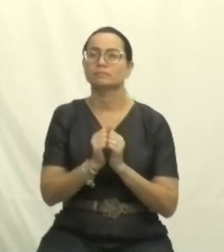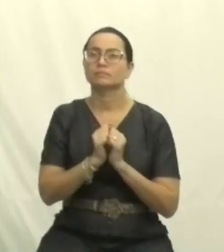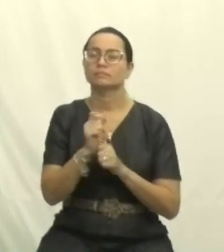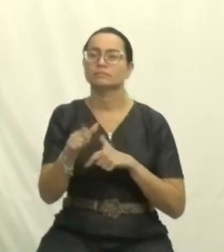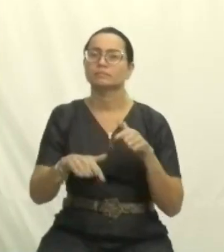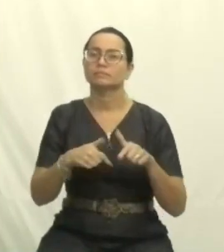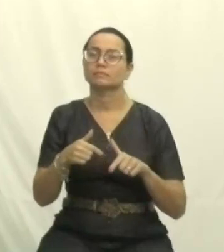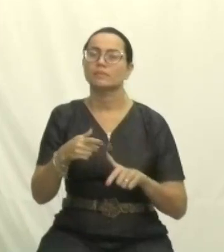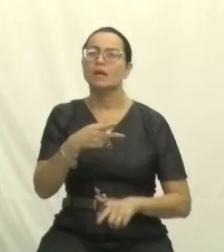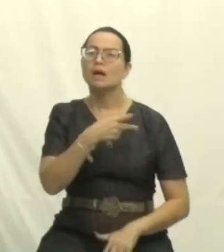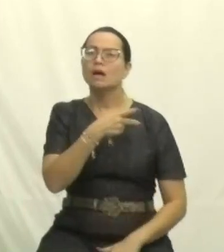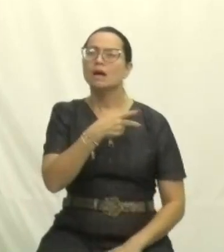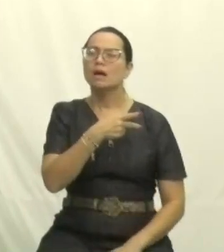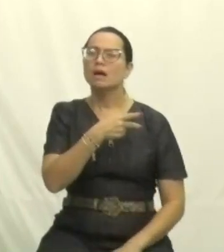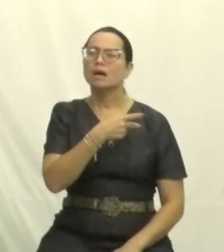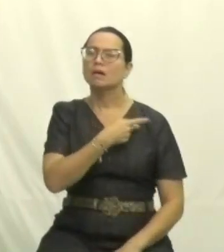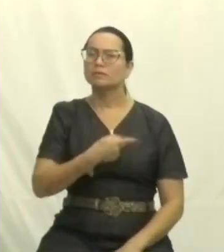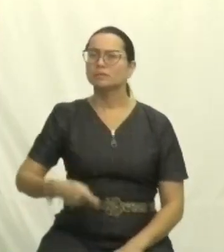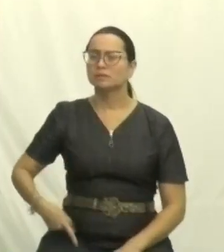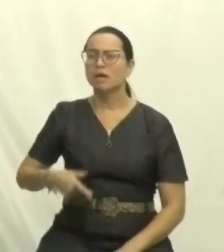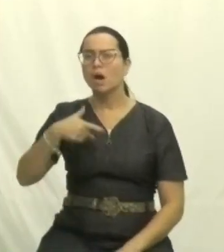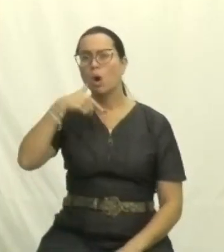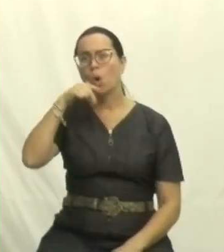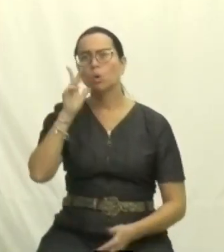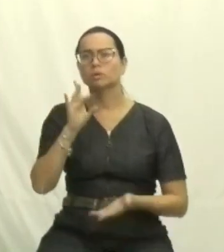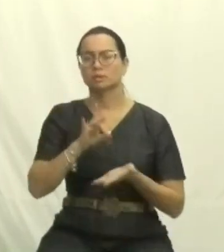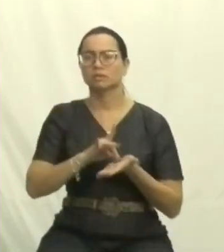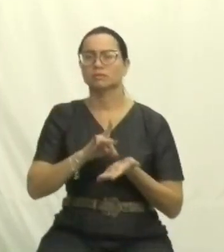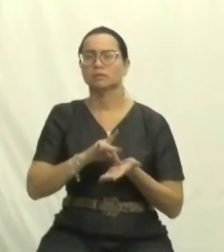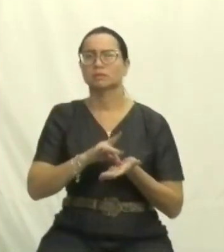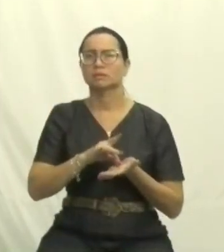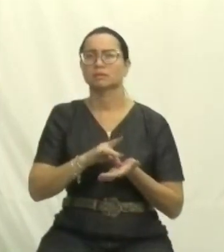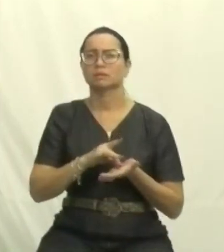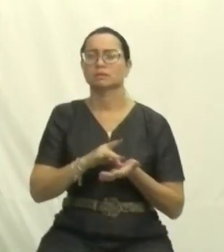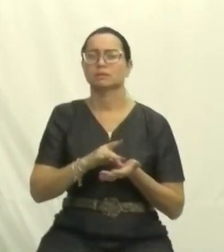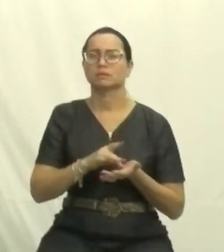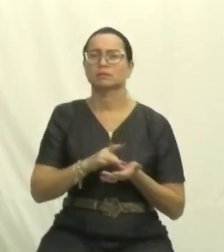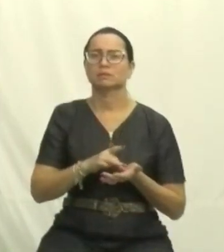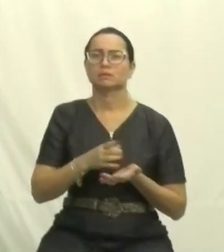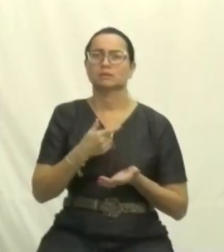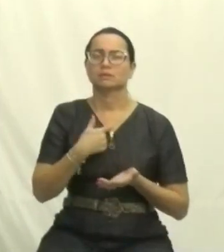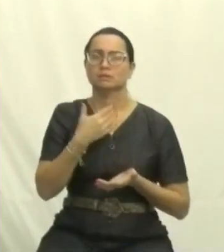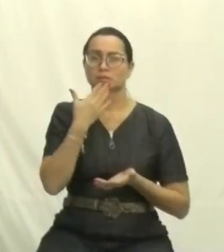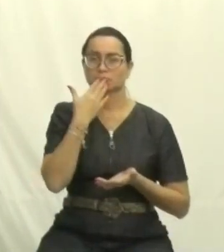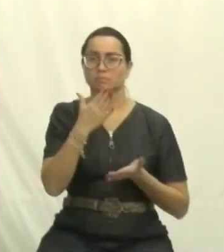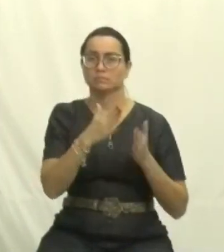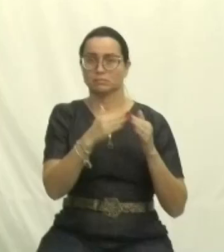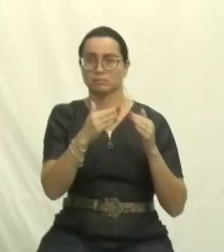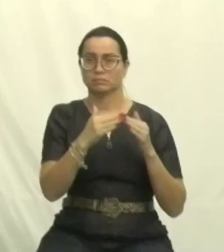presidente, ontem, na realidade, acabou não dando tempo para a gente concluir esse requerimento,